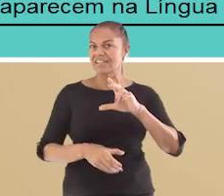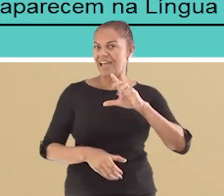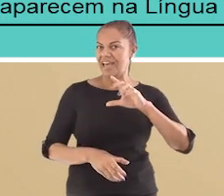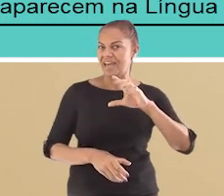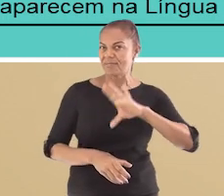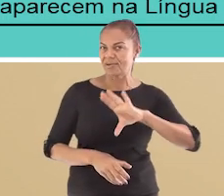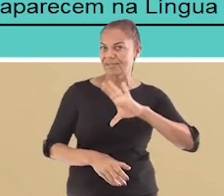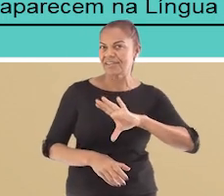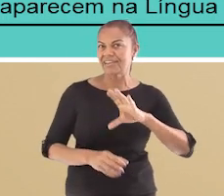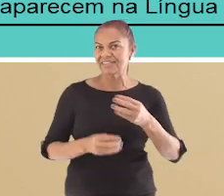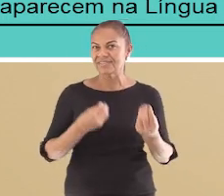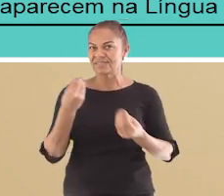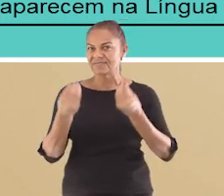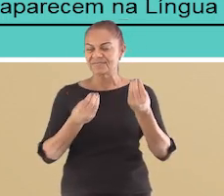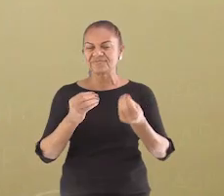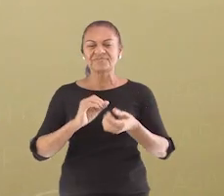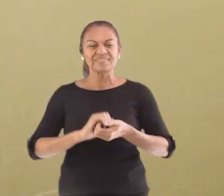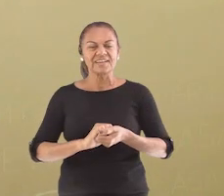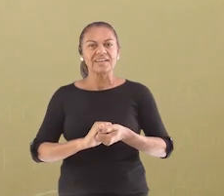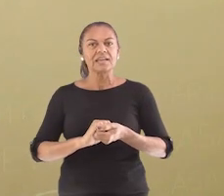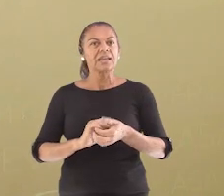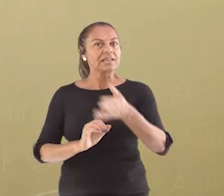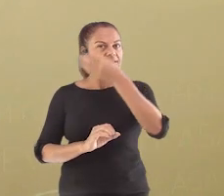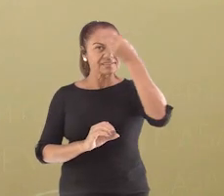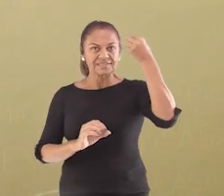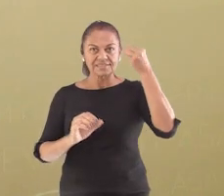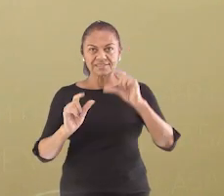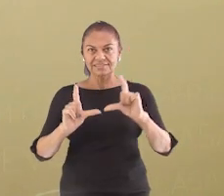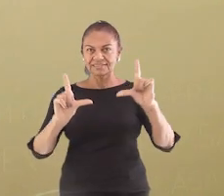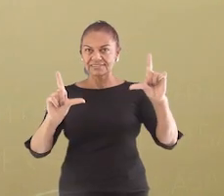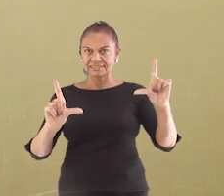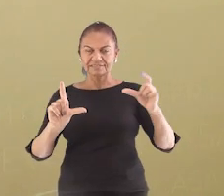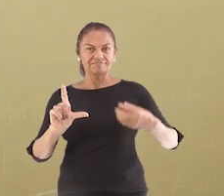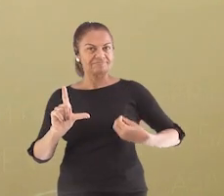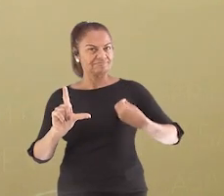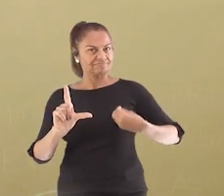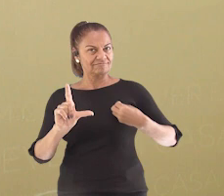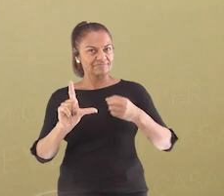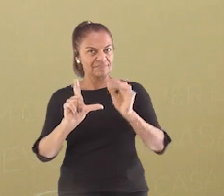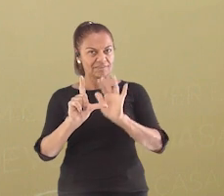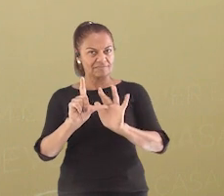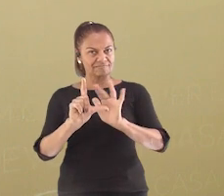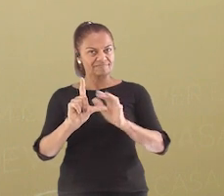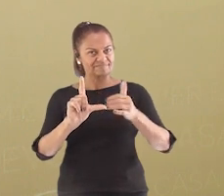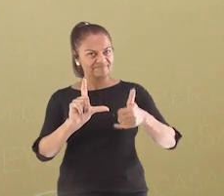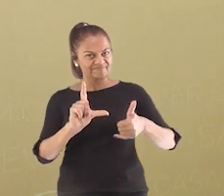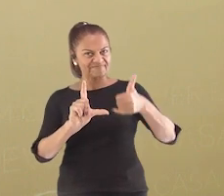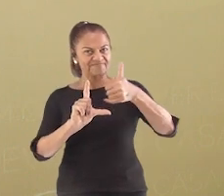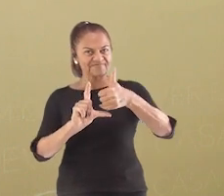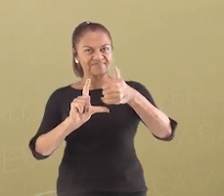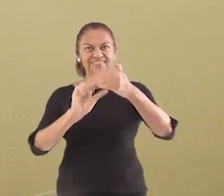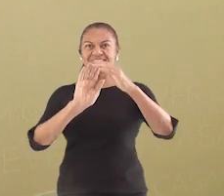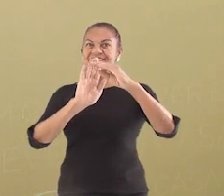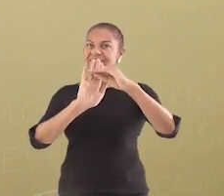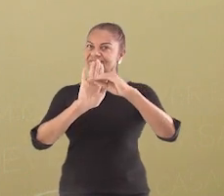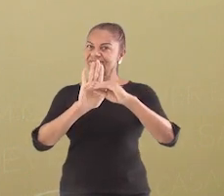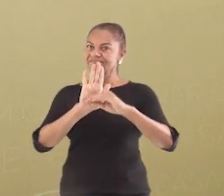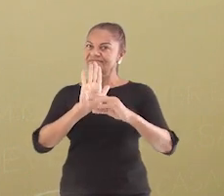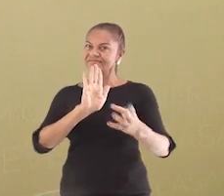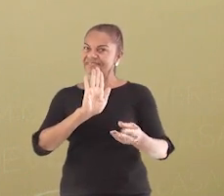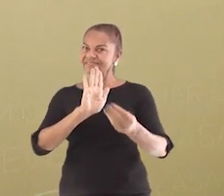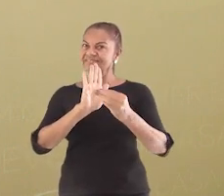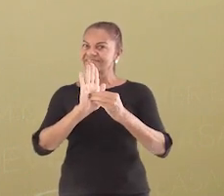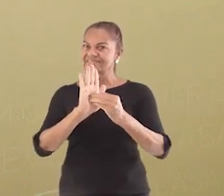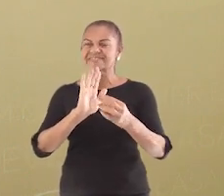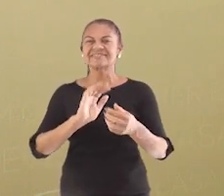estrangeirismos aparecem na língua portuguesa. E não se esqueçam de registrar a presença de vocês aqui na nossa aula. É só apontar o celular